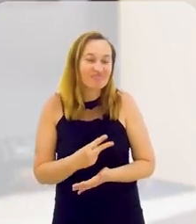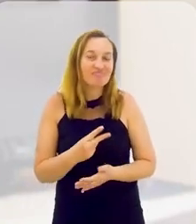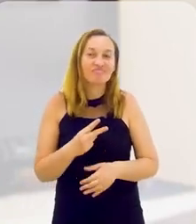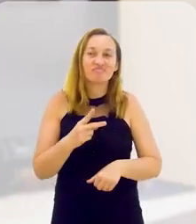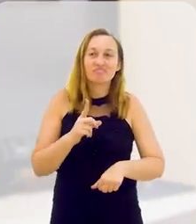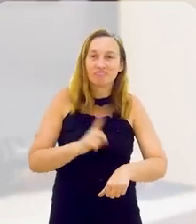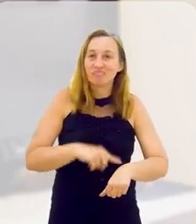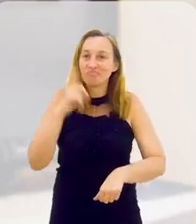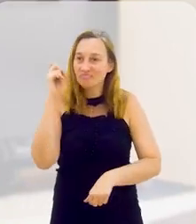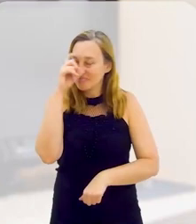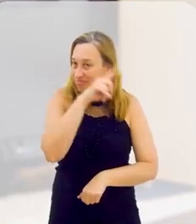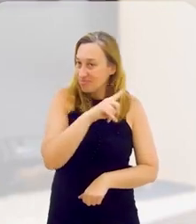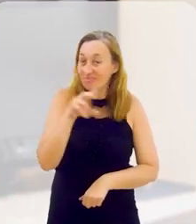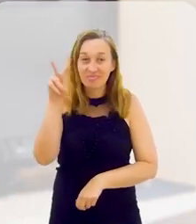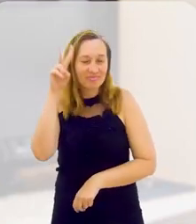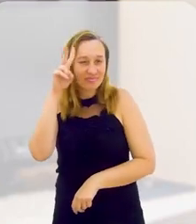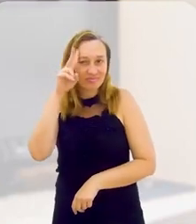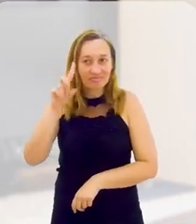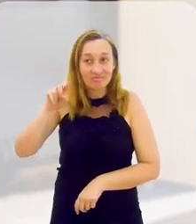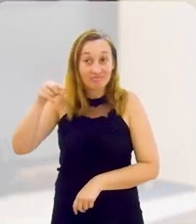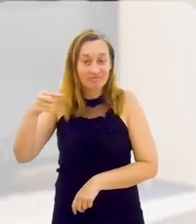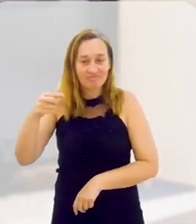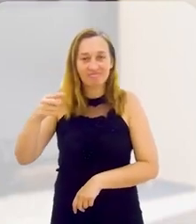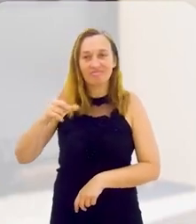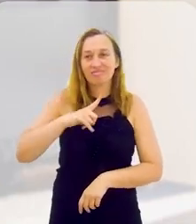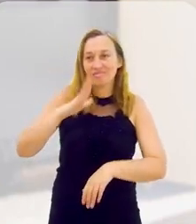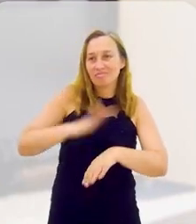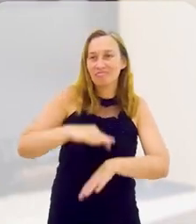mais difíceis. E na segunda que vem tem